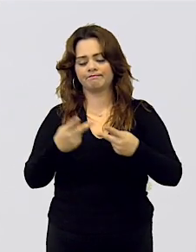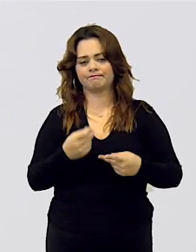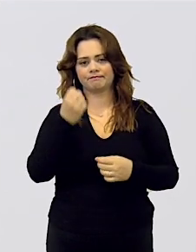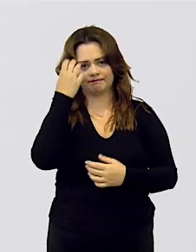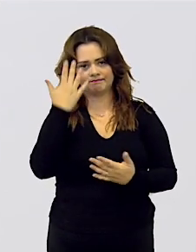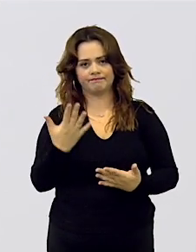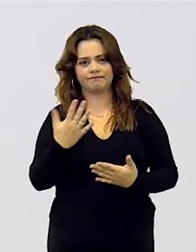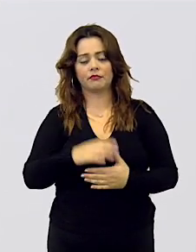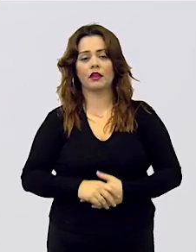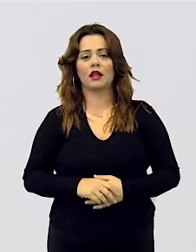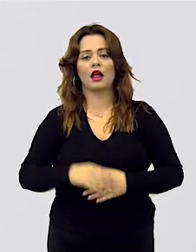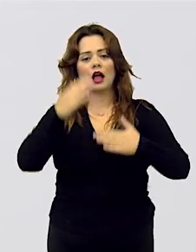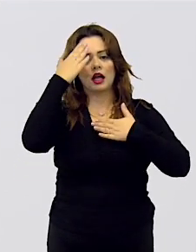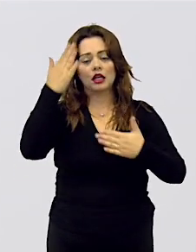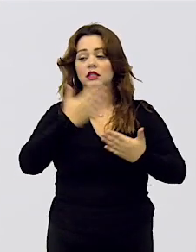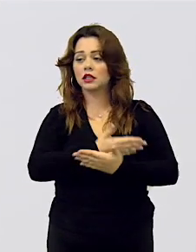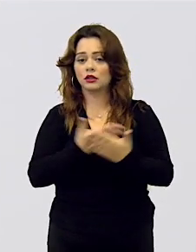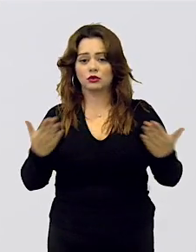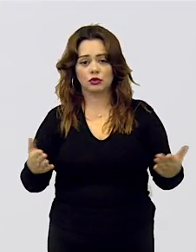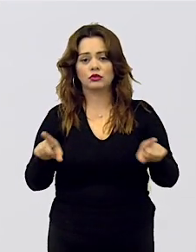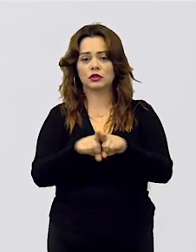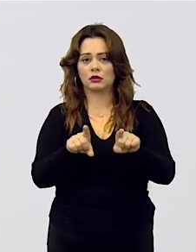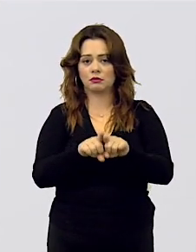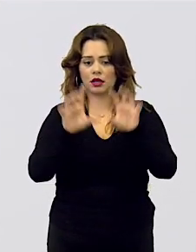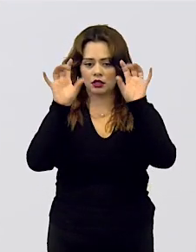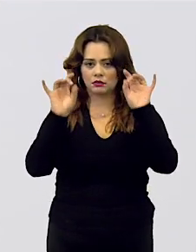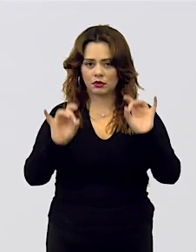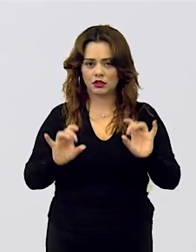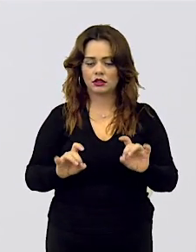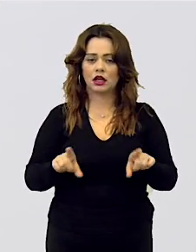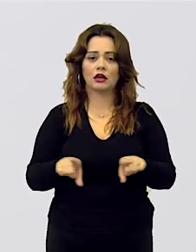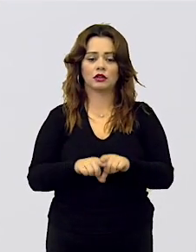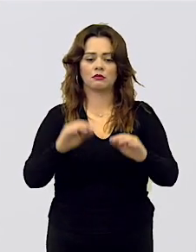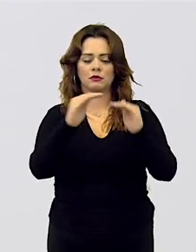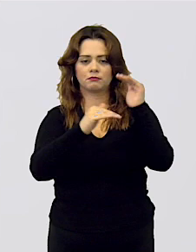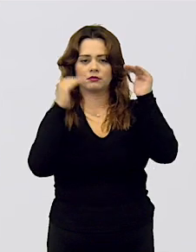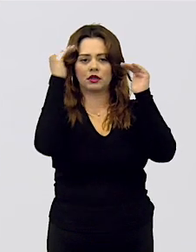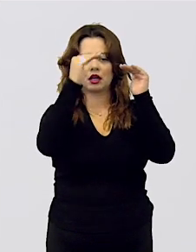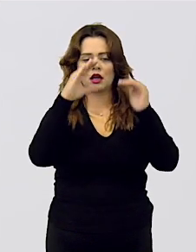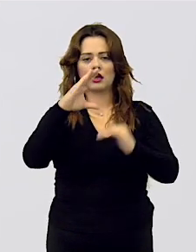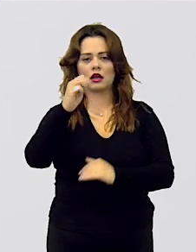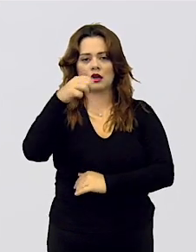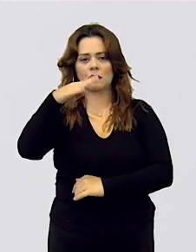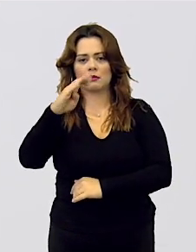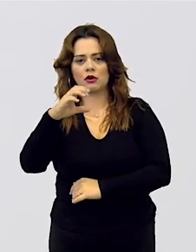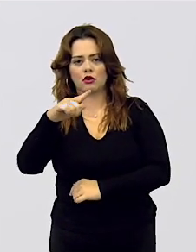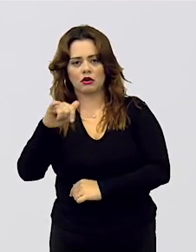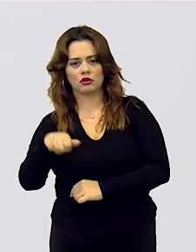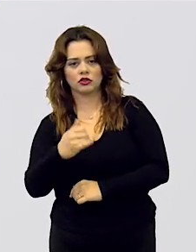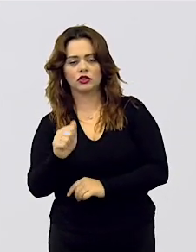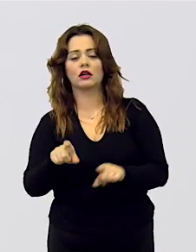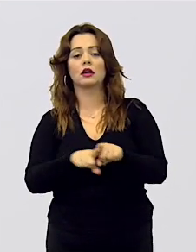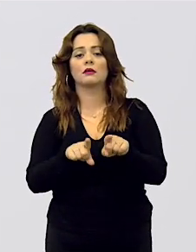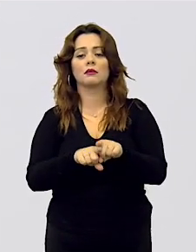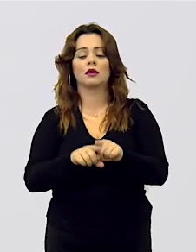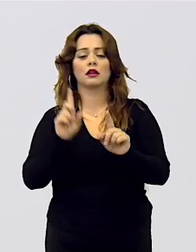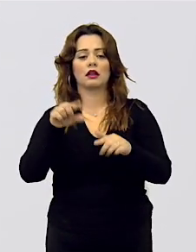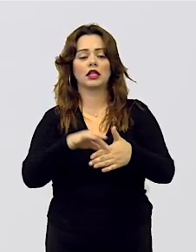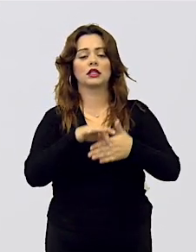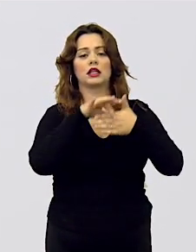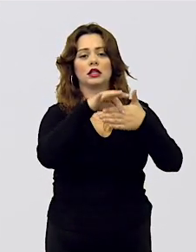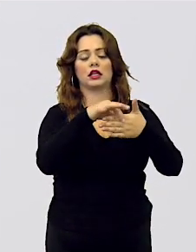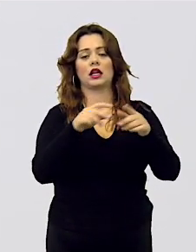eu enfim como dizia agradecer a presença de todos em especial da delegação de alto nível do Camboja que aqui é liderada pelo